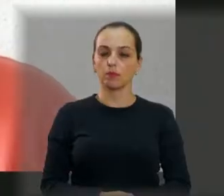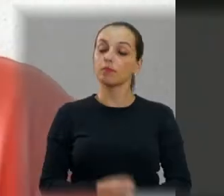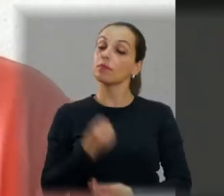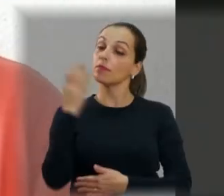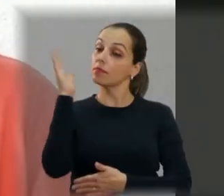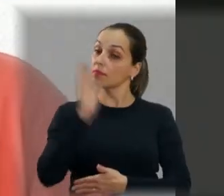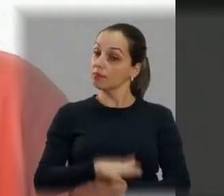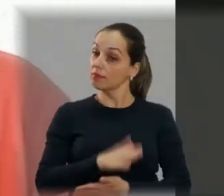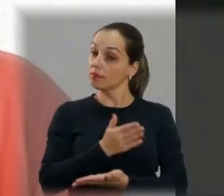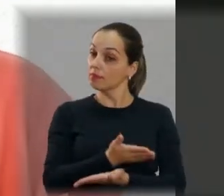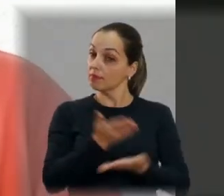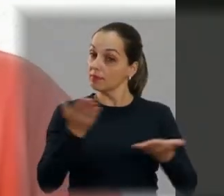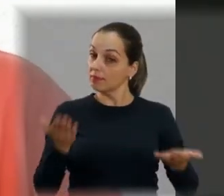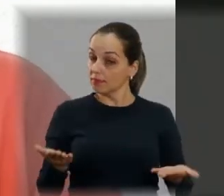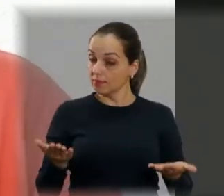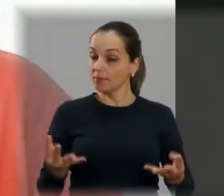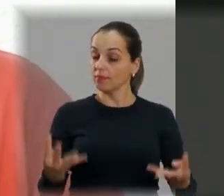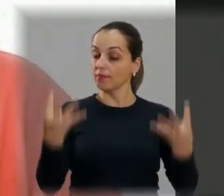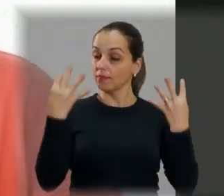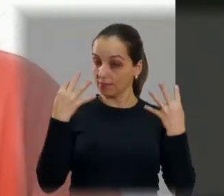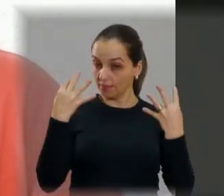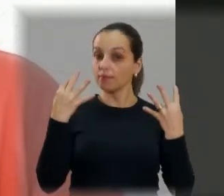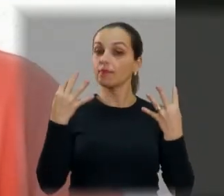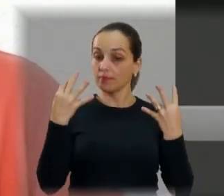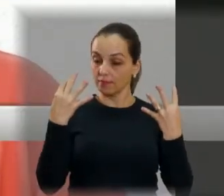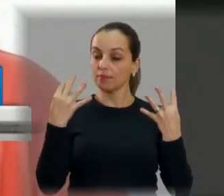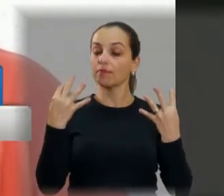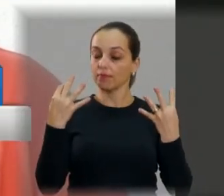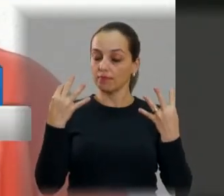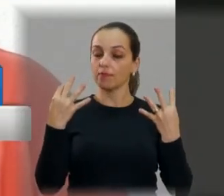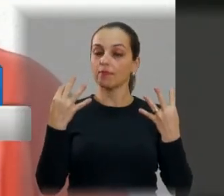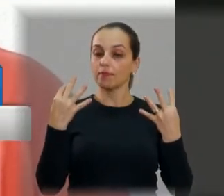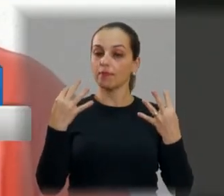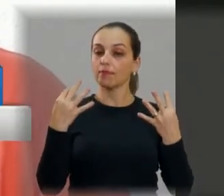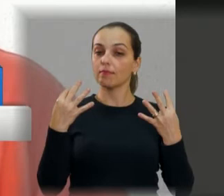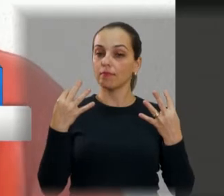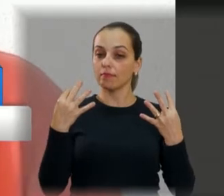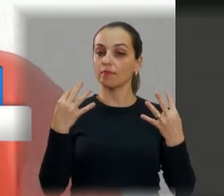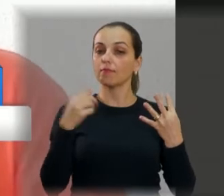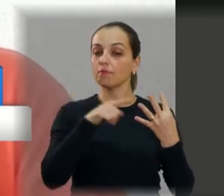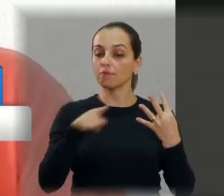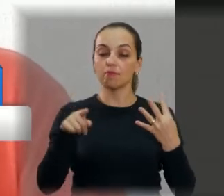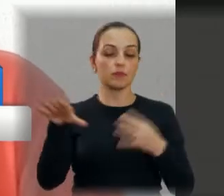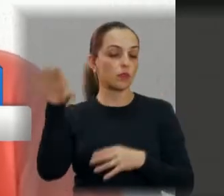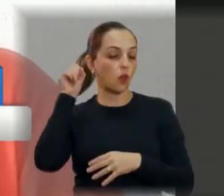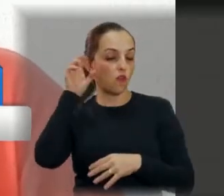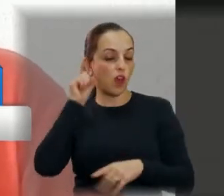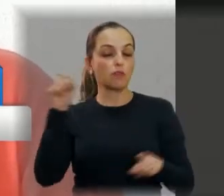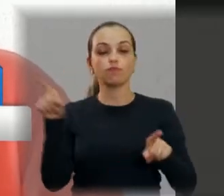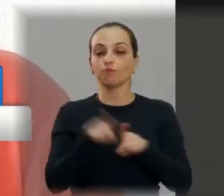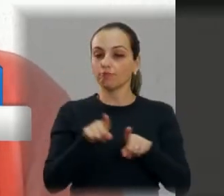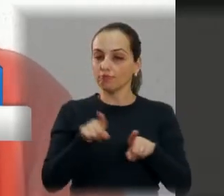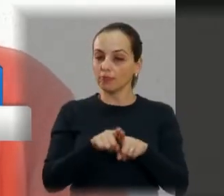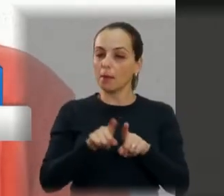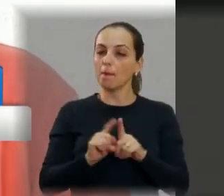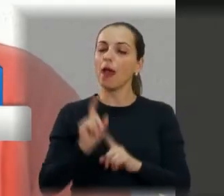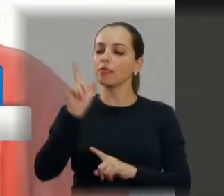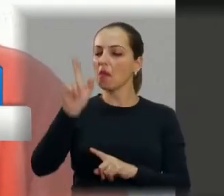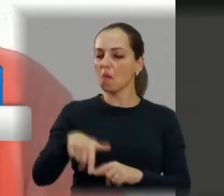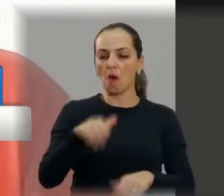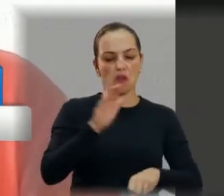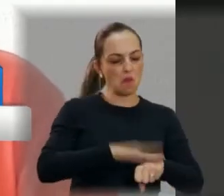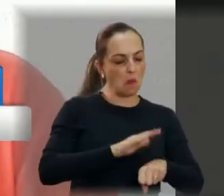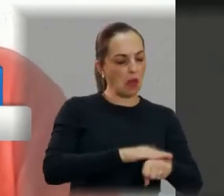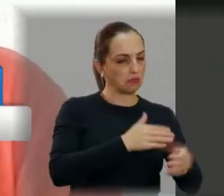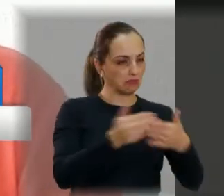Boa tarde a todos que nos acompanham, nos assistem, telespectadores, ouvintes da rádio, quem vai ver de manhã, de tarde,